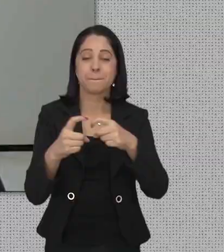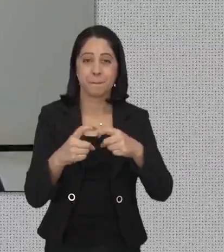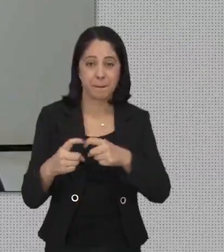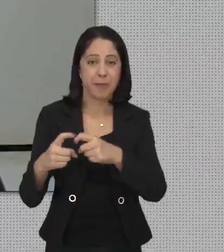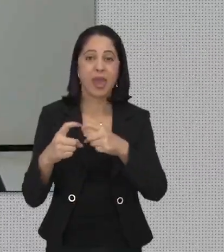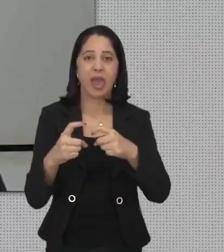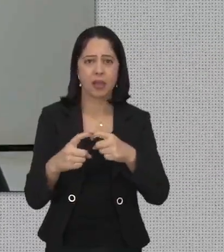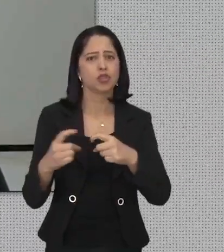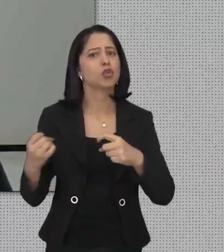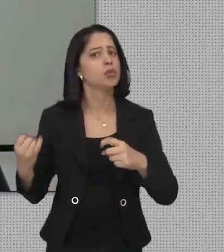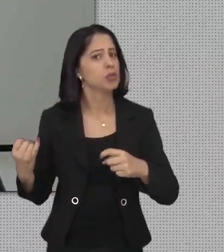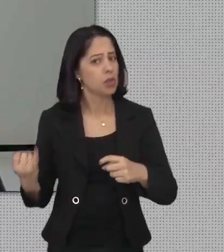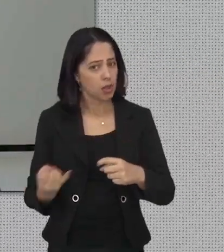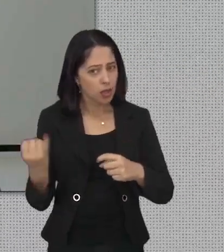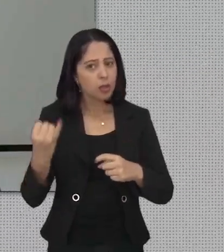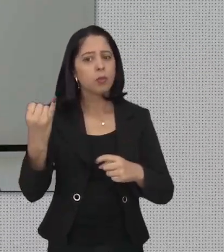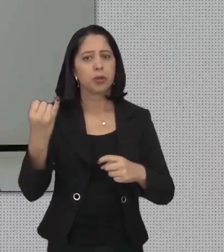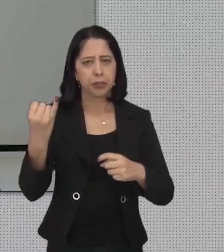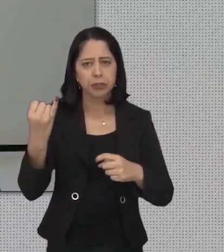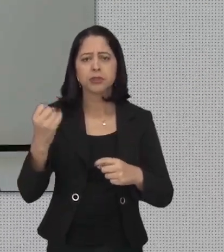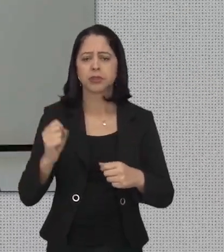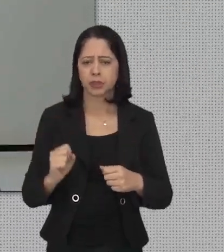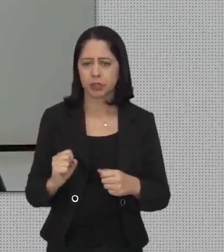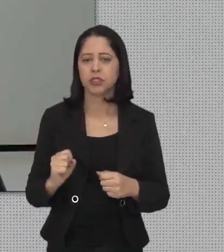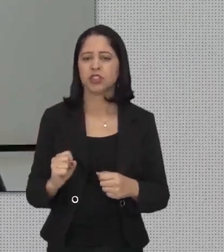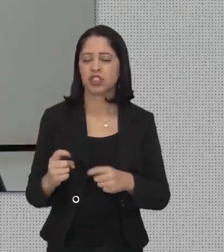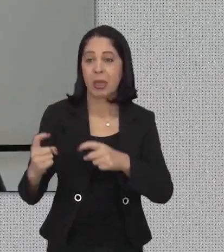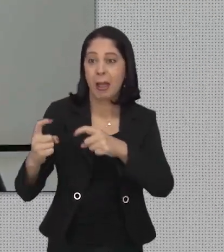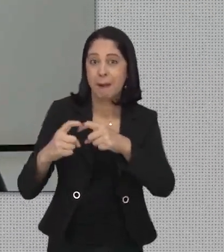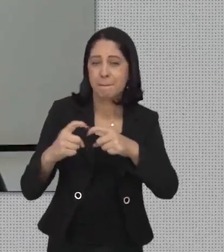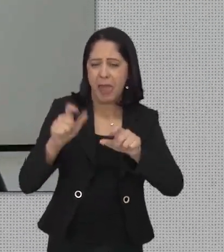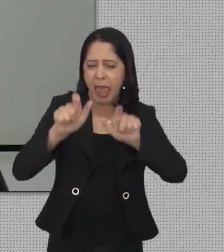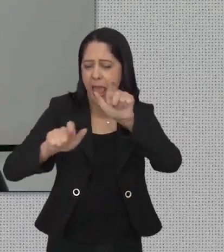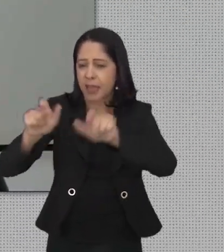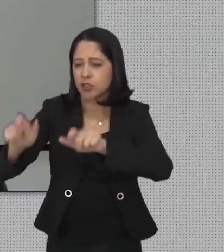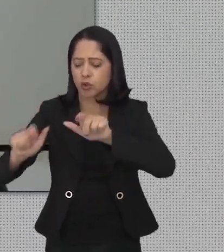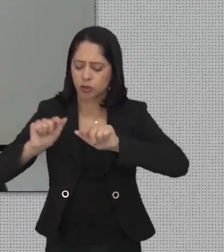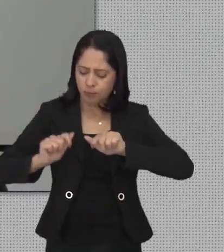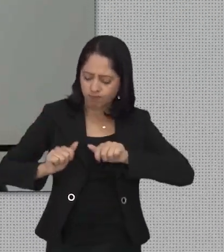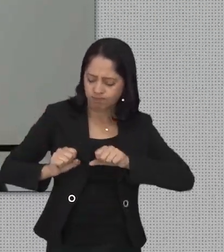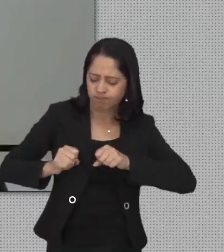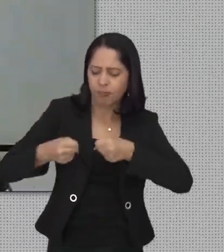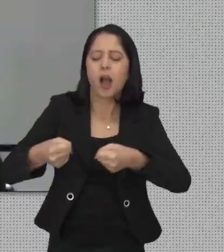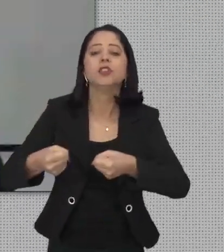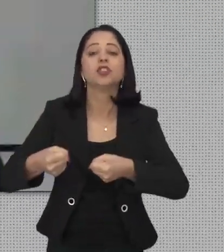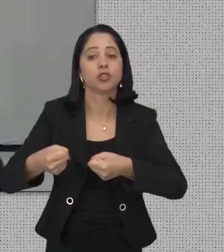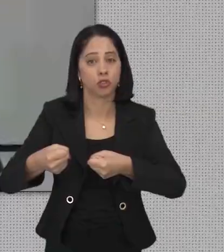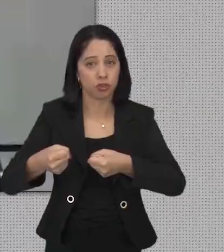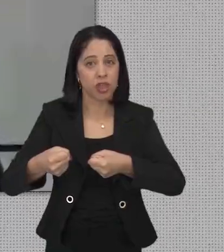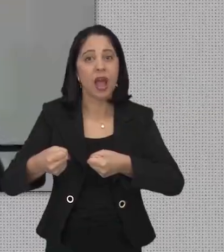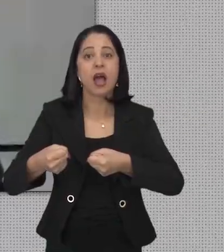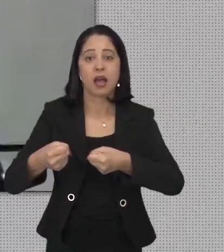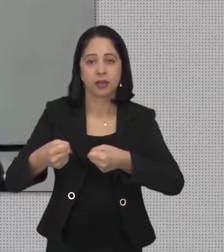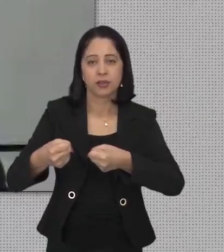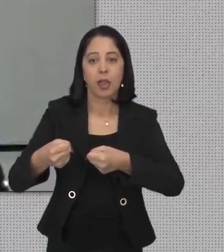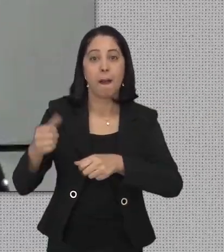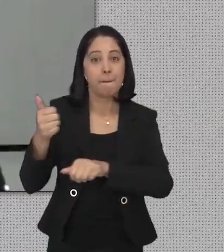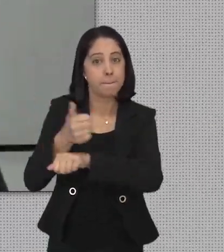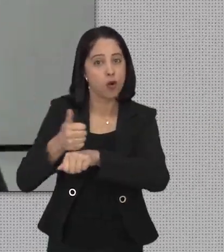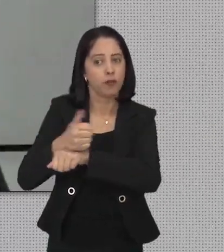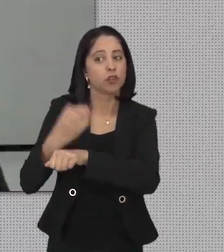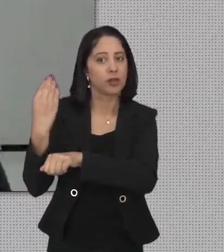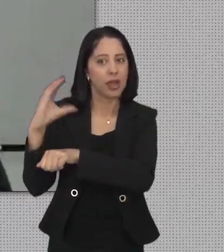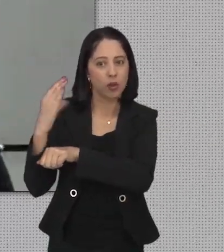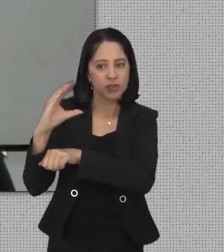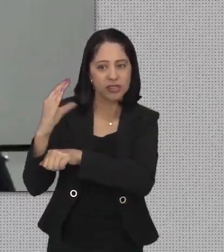foram fundamentais naquele momento, médicos que dedicaram, que muitos eram cientistas mesmo,